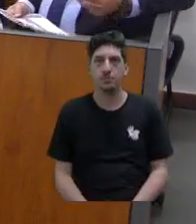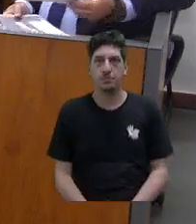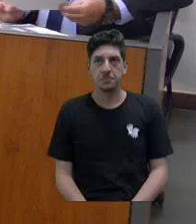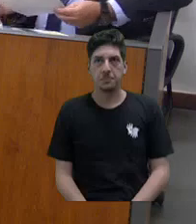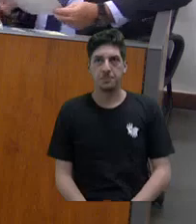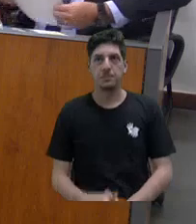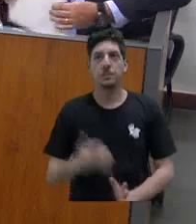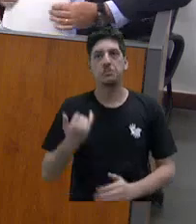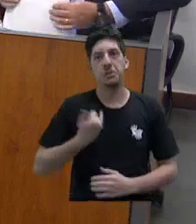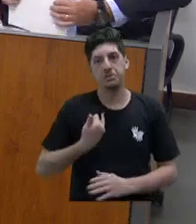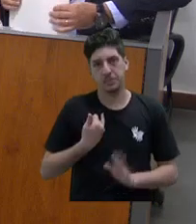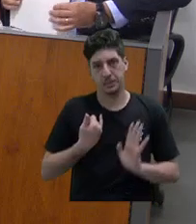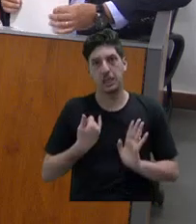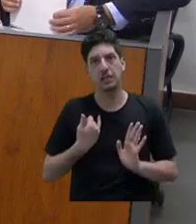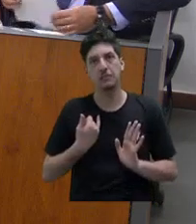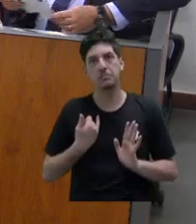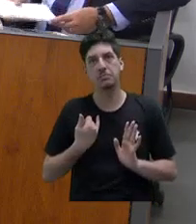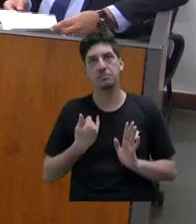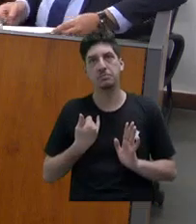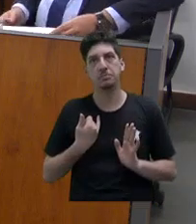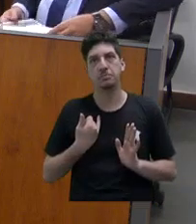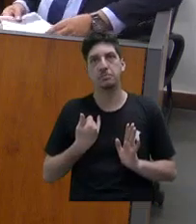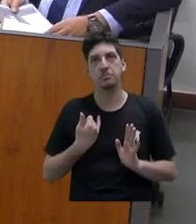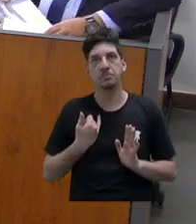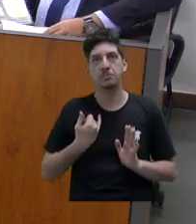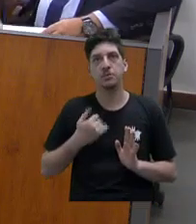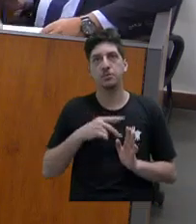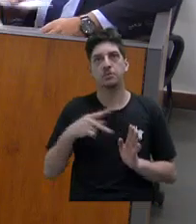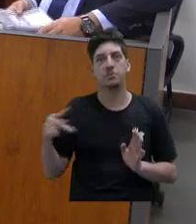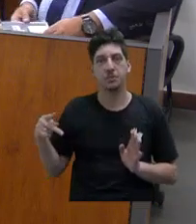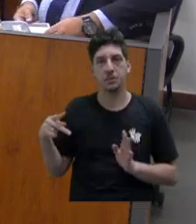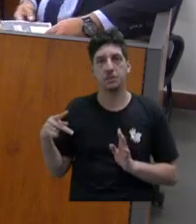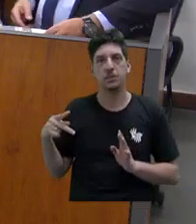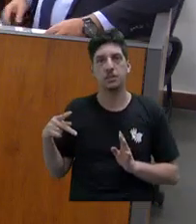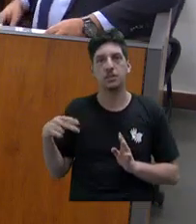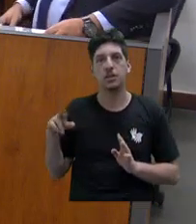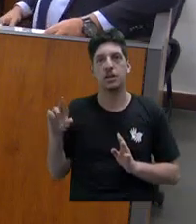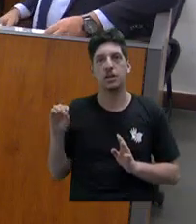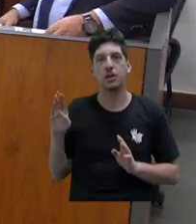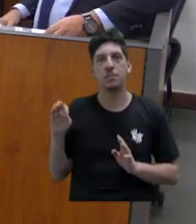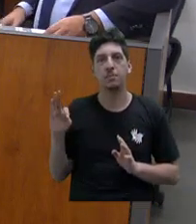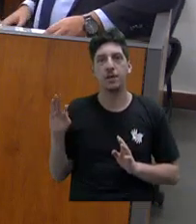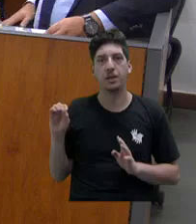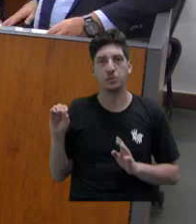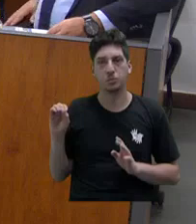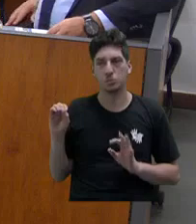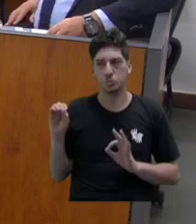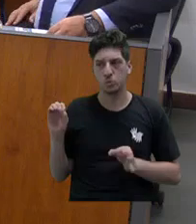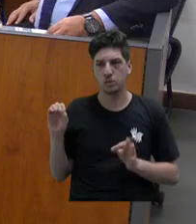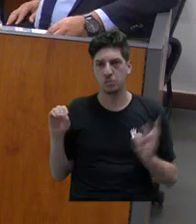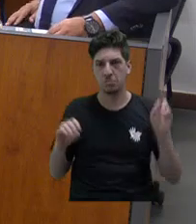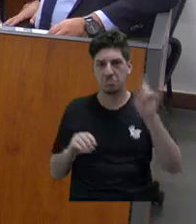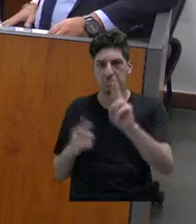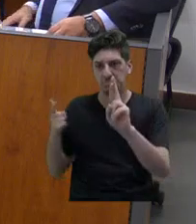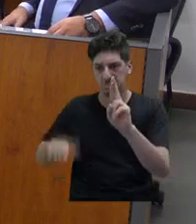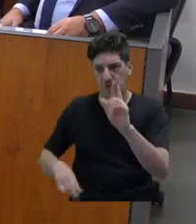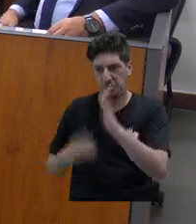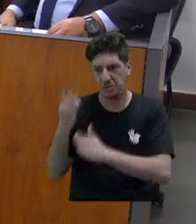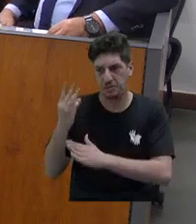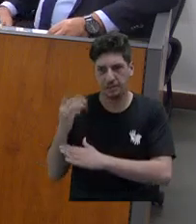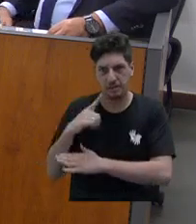Me passaram isso. Quem me passou foi o presidente, deputado Roberto Andrade. É isso?